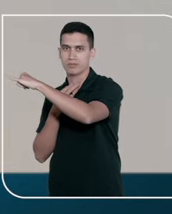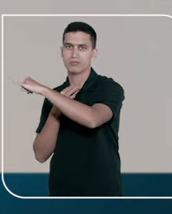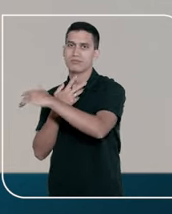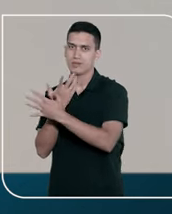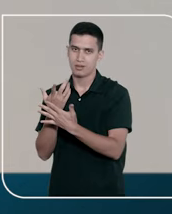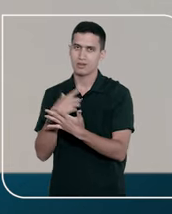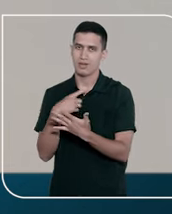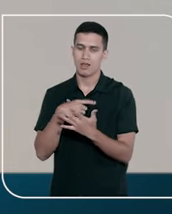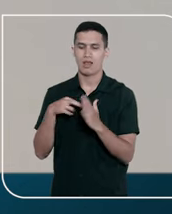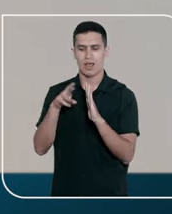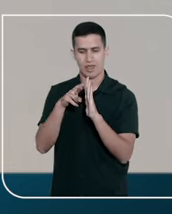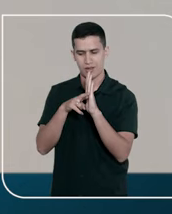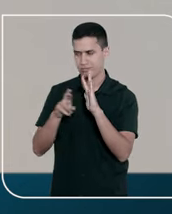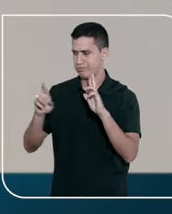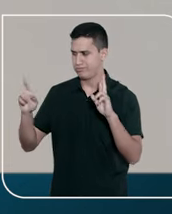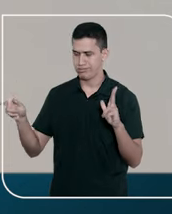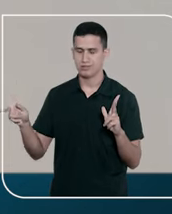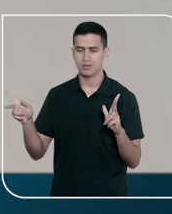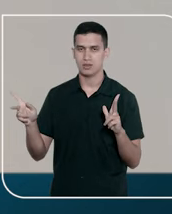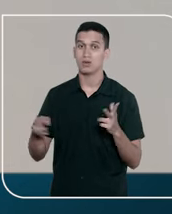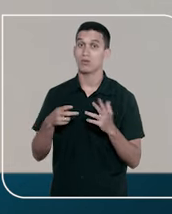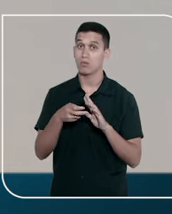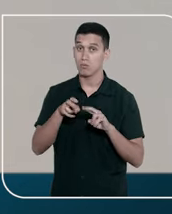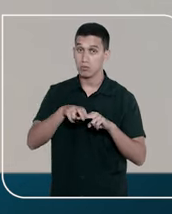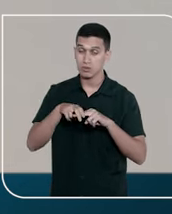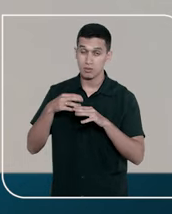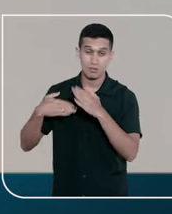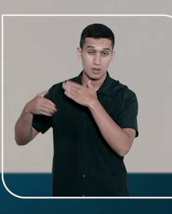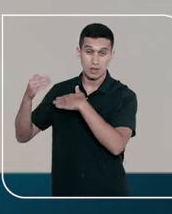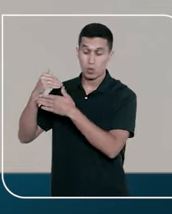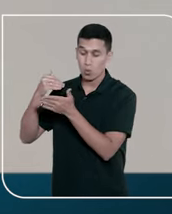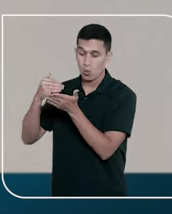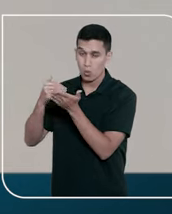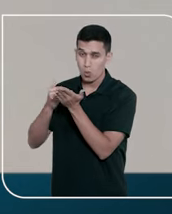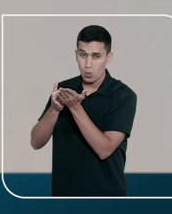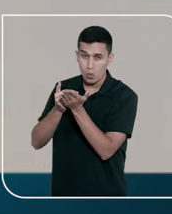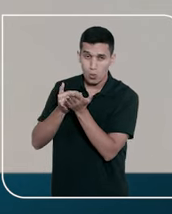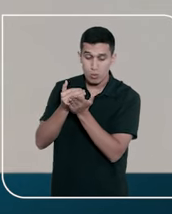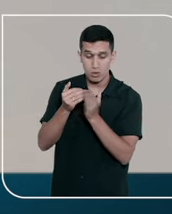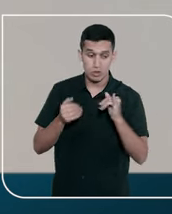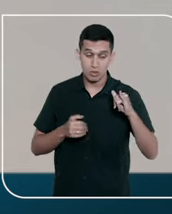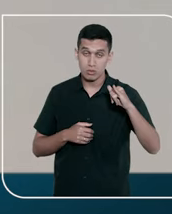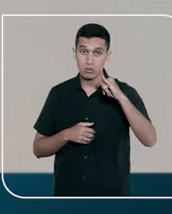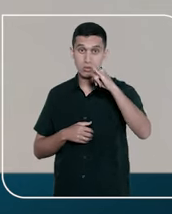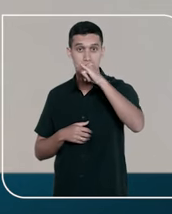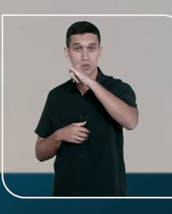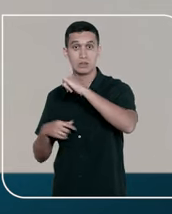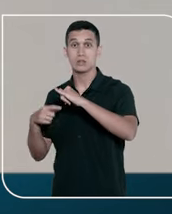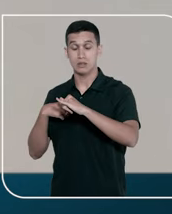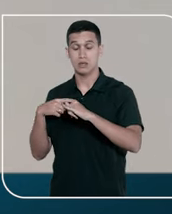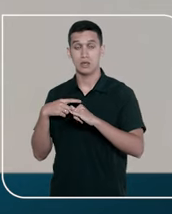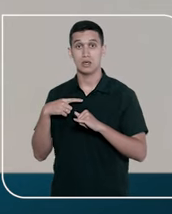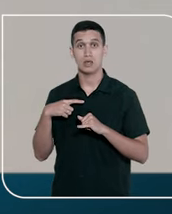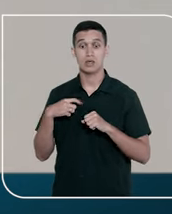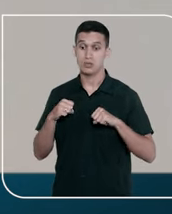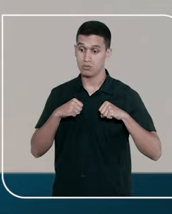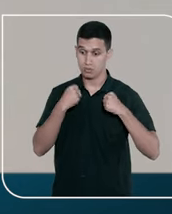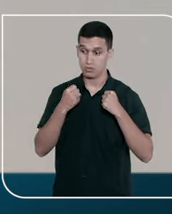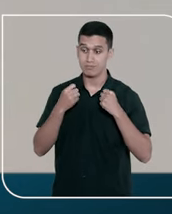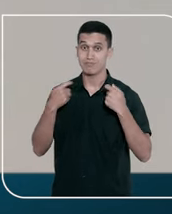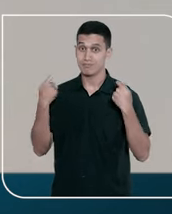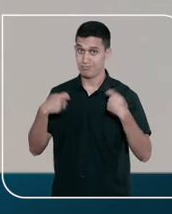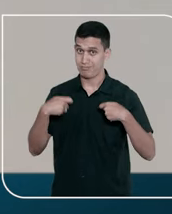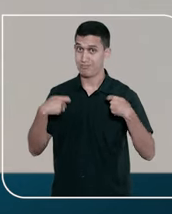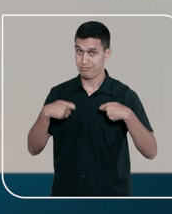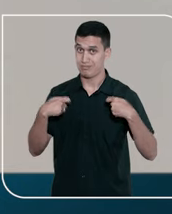regras. E é por isso que, na essência, desde o surgimento do transporte aéreo, há a tendência e a necessidade, eu